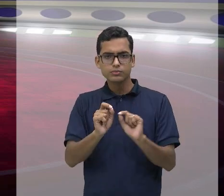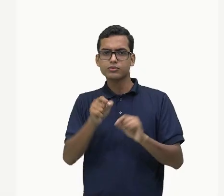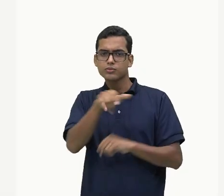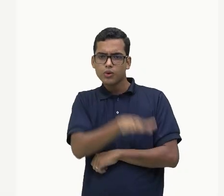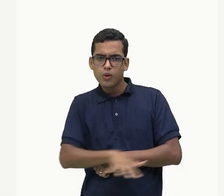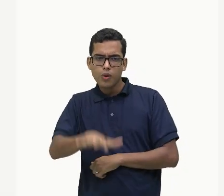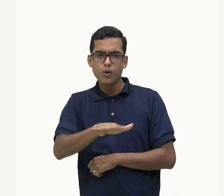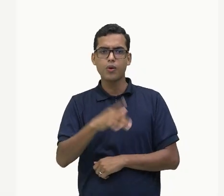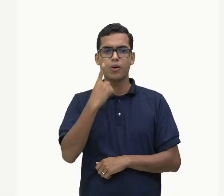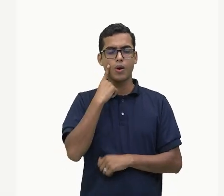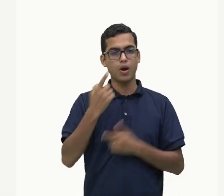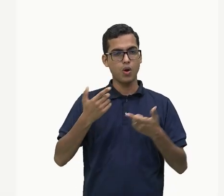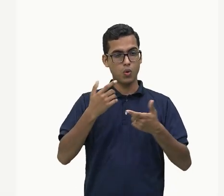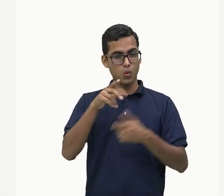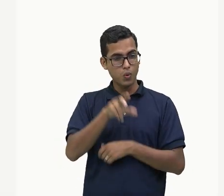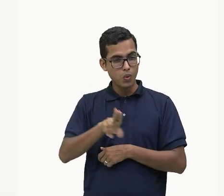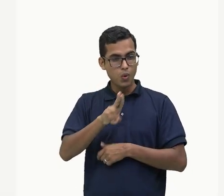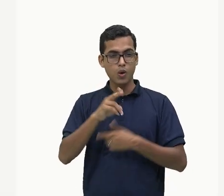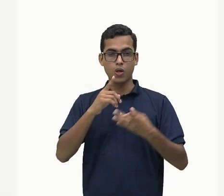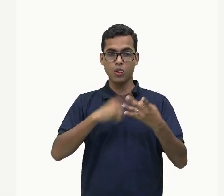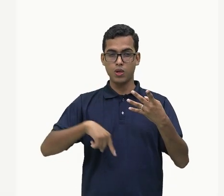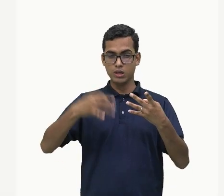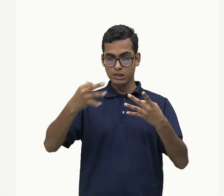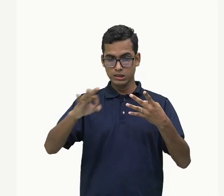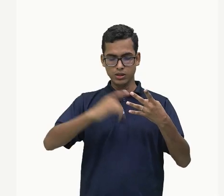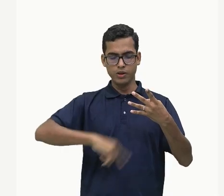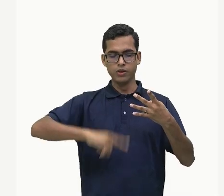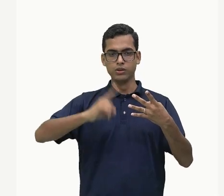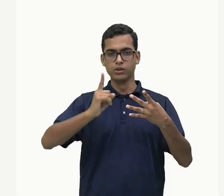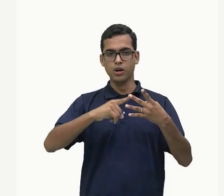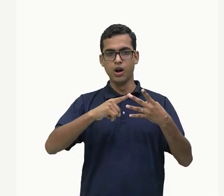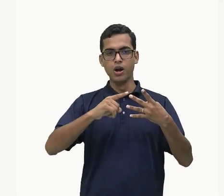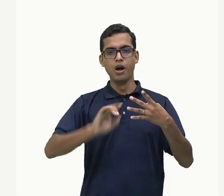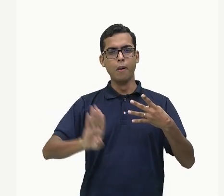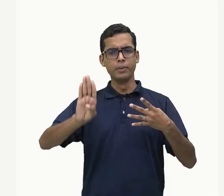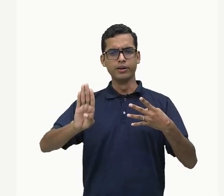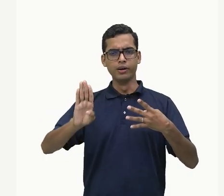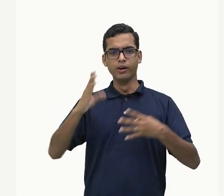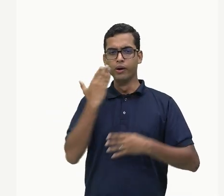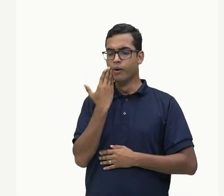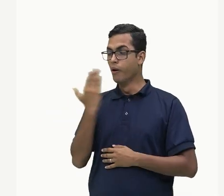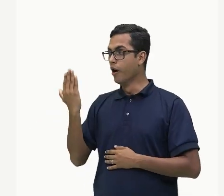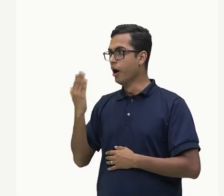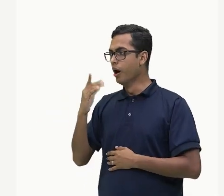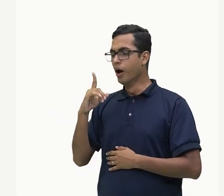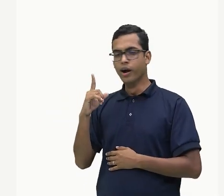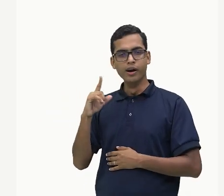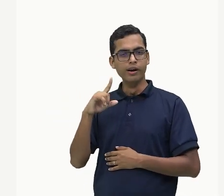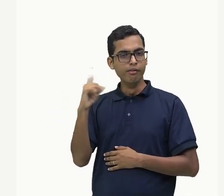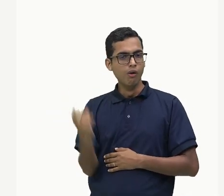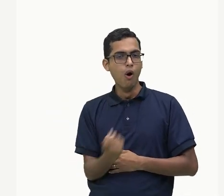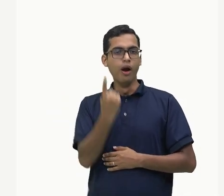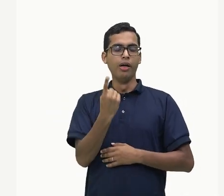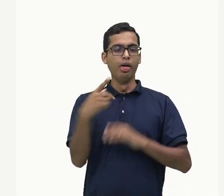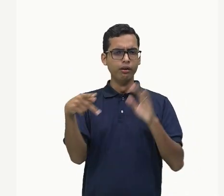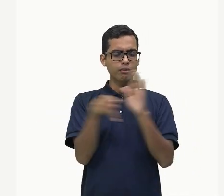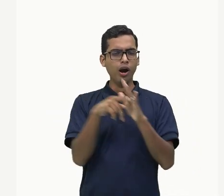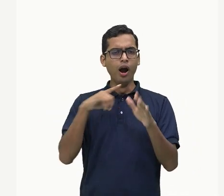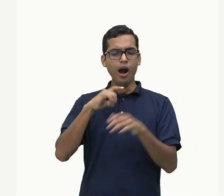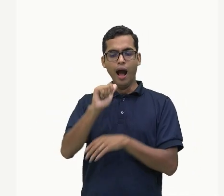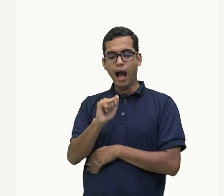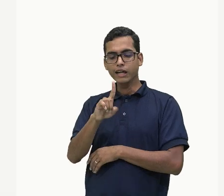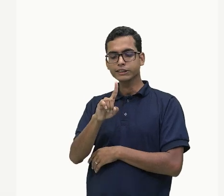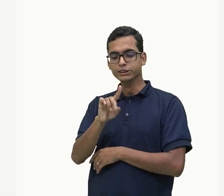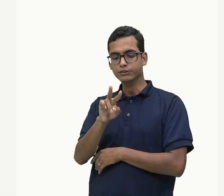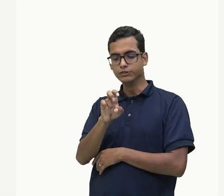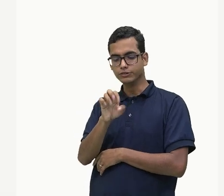o but. Voltando para a nossa questão, olha só. Então, o but é a única conjunção adversativa. Essa aqui